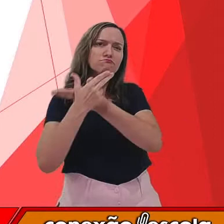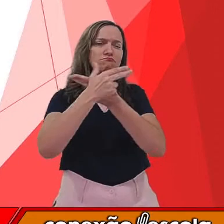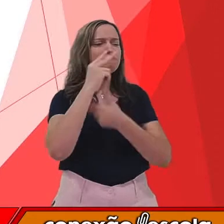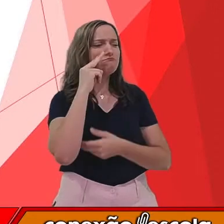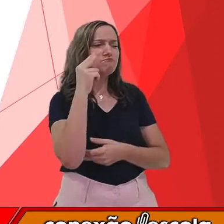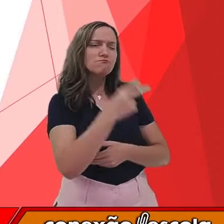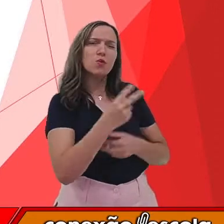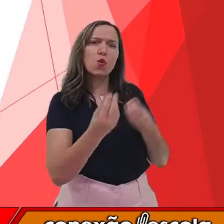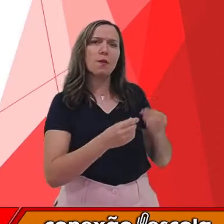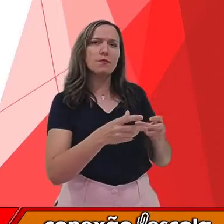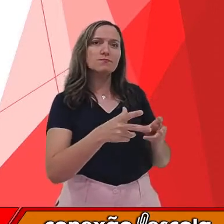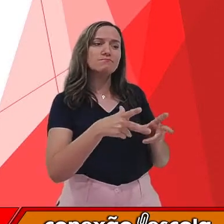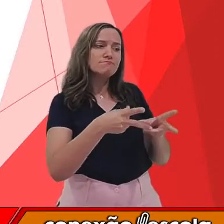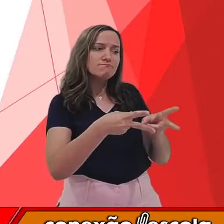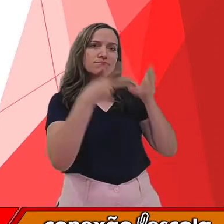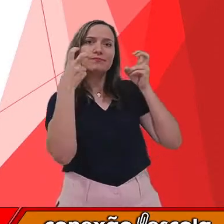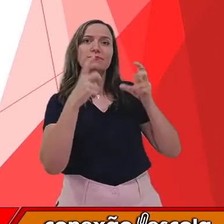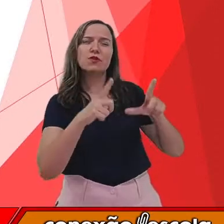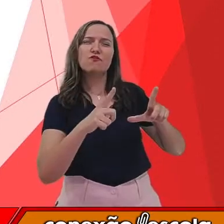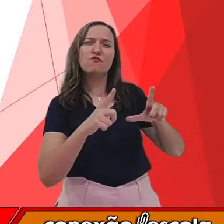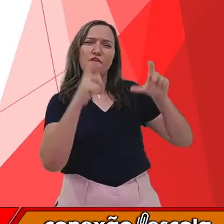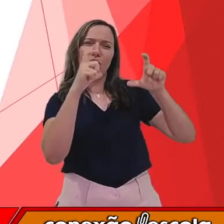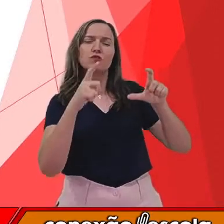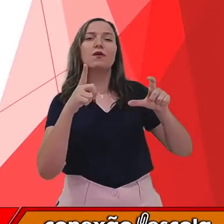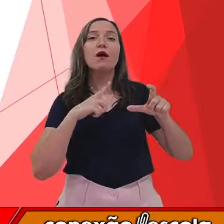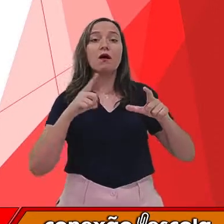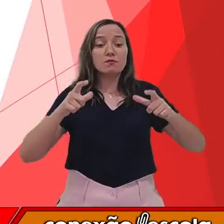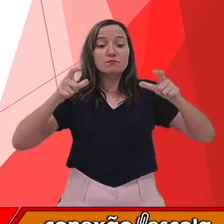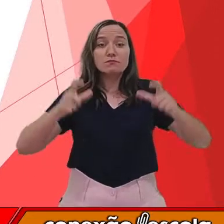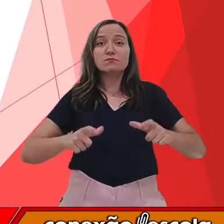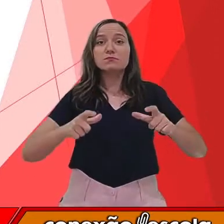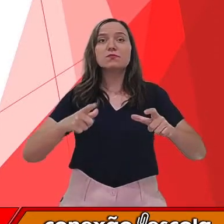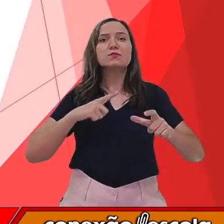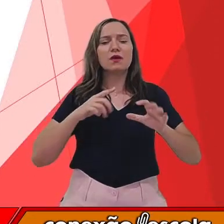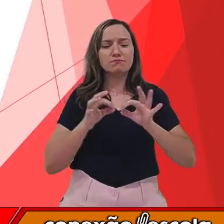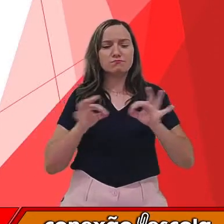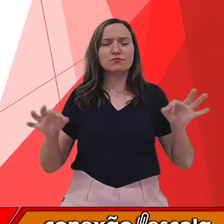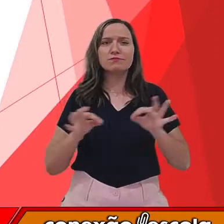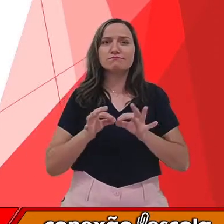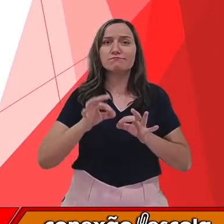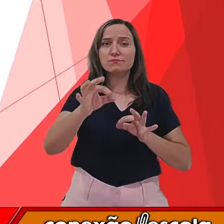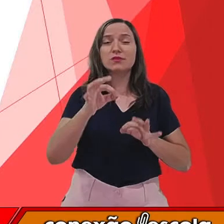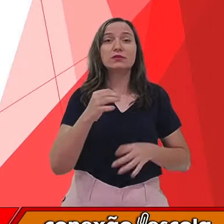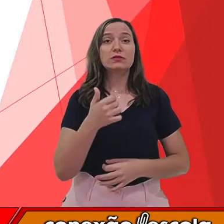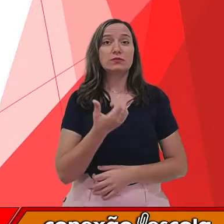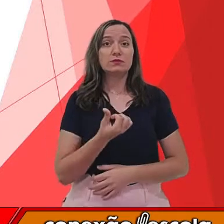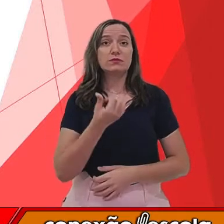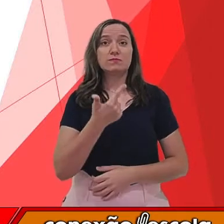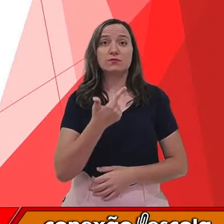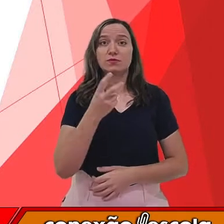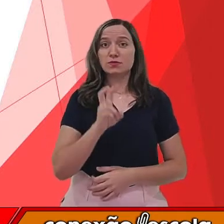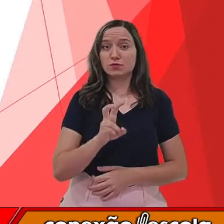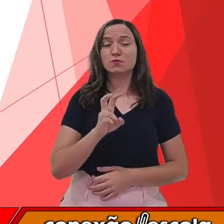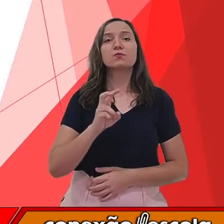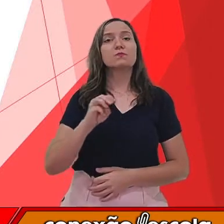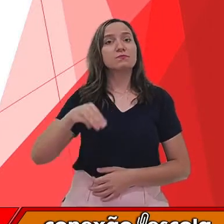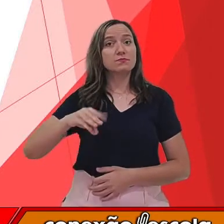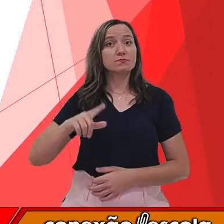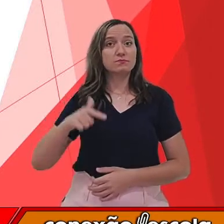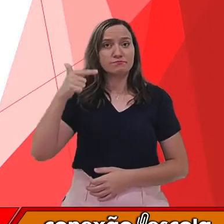formato quadrado medindo ao todo 625 metros quadrados de área